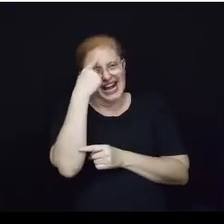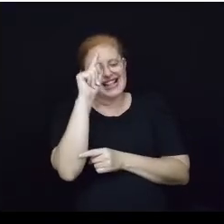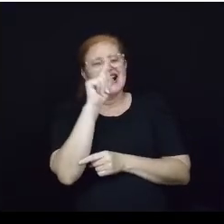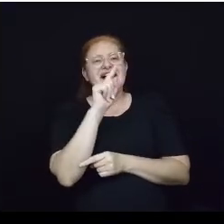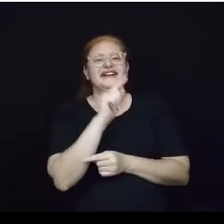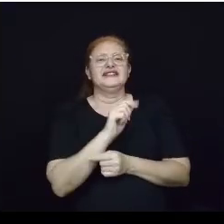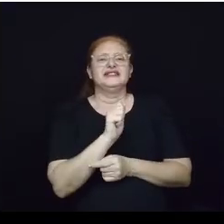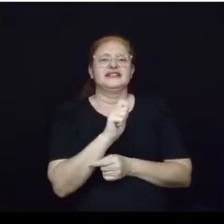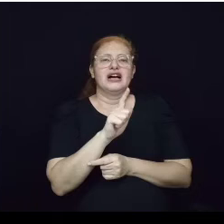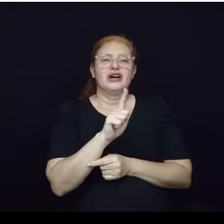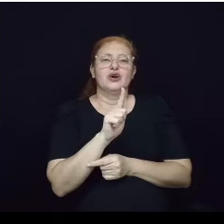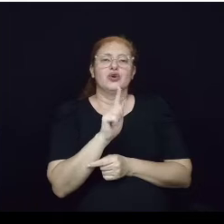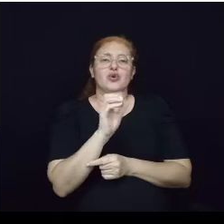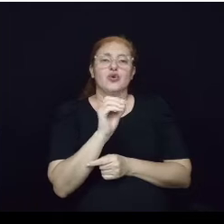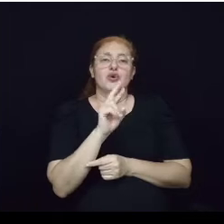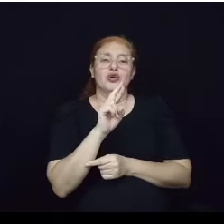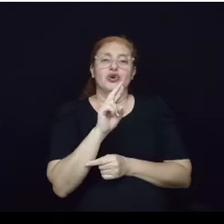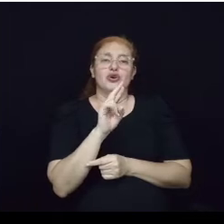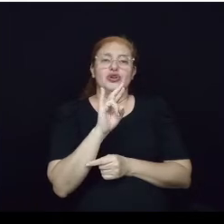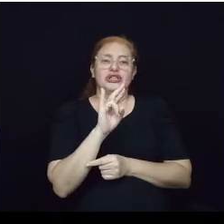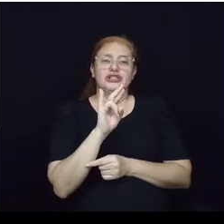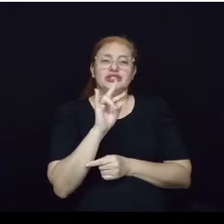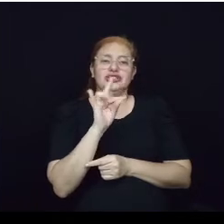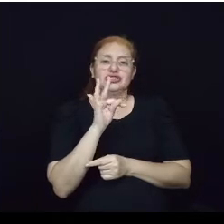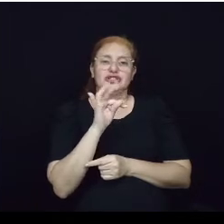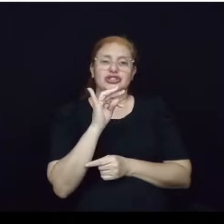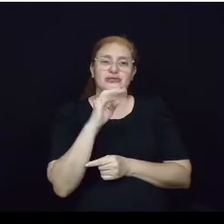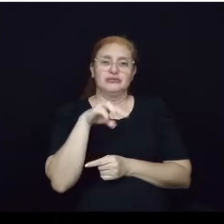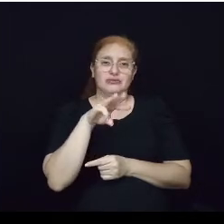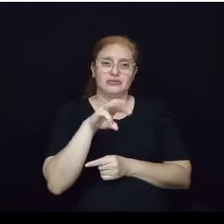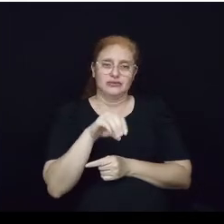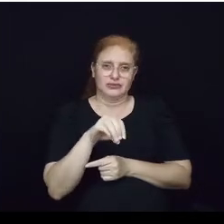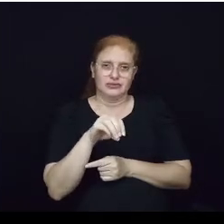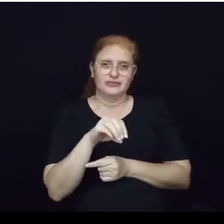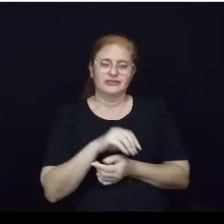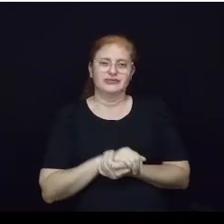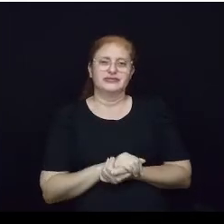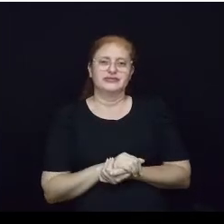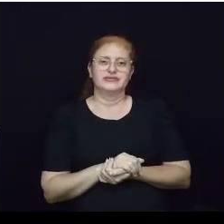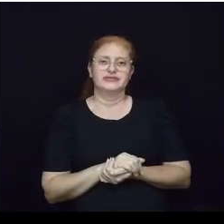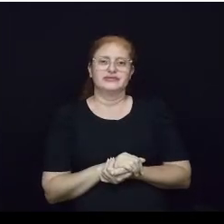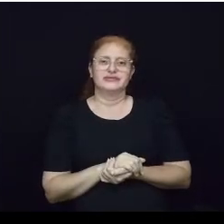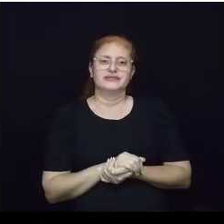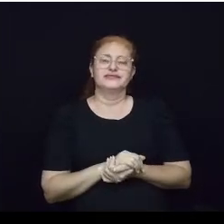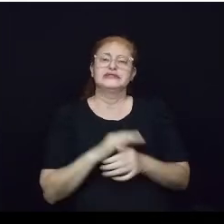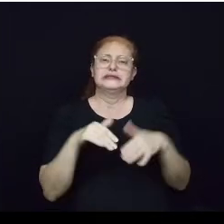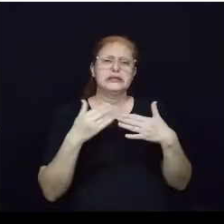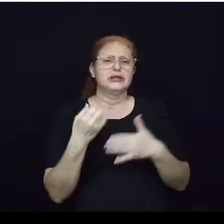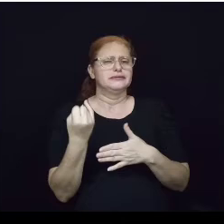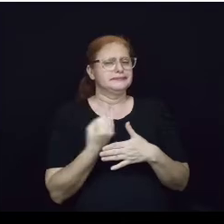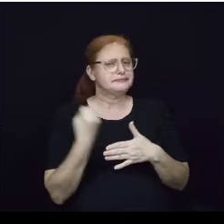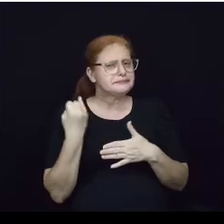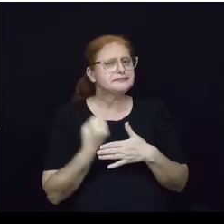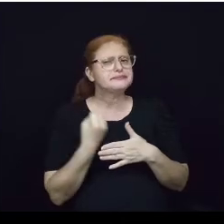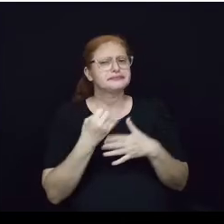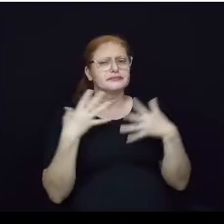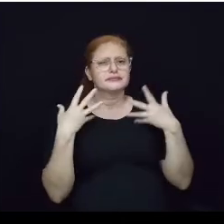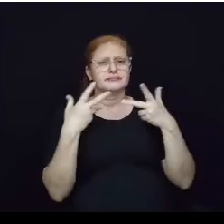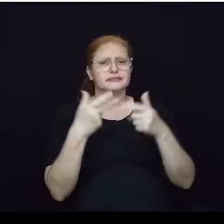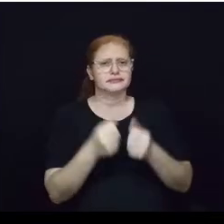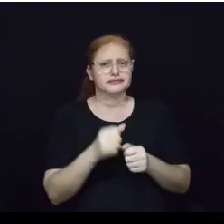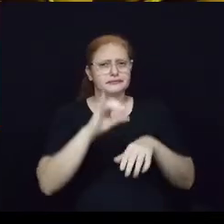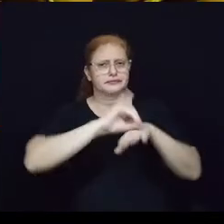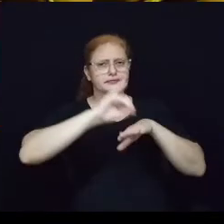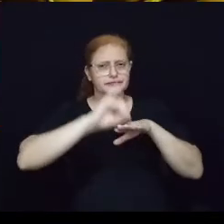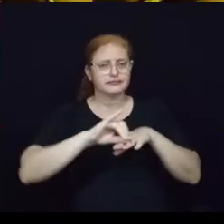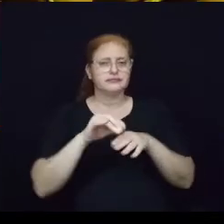ideia de algoritmo, né, de uma certa ideia central que gera um processo, né. Isso é super importante em todas as obras,